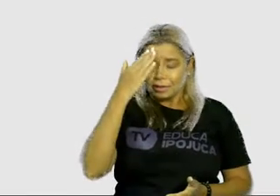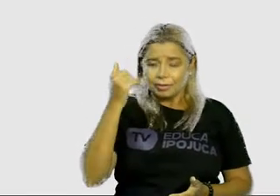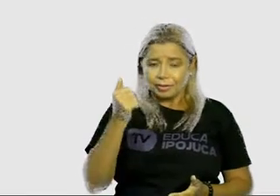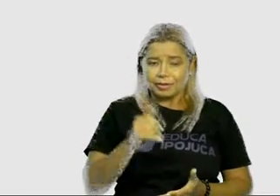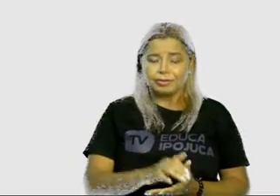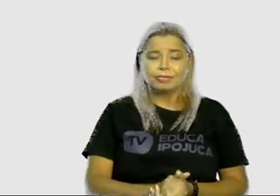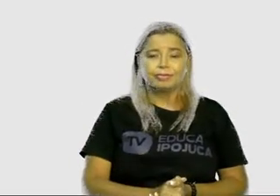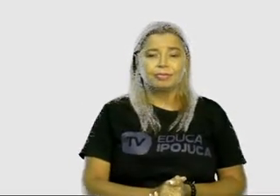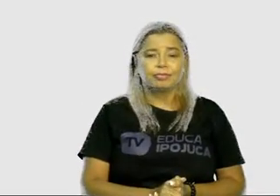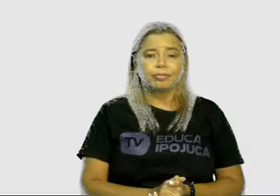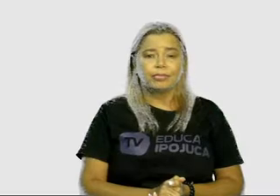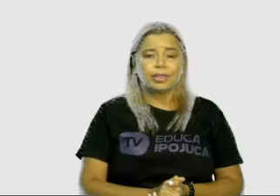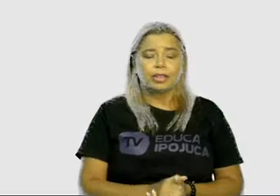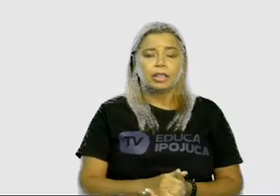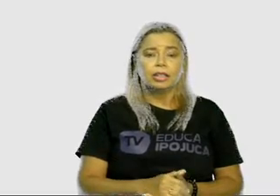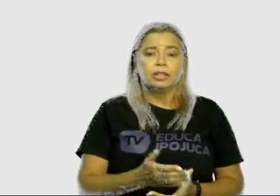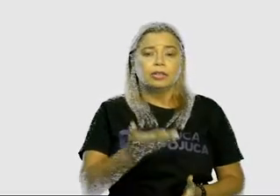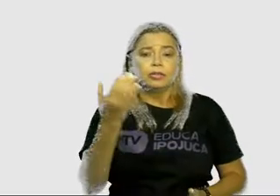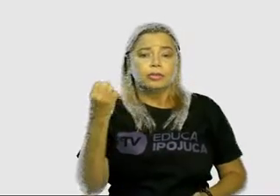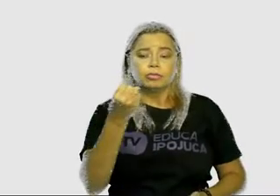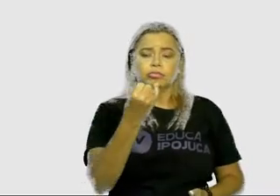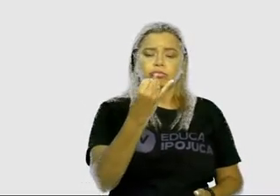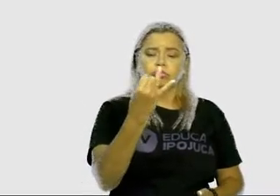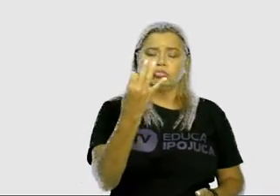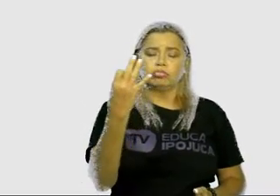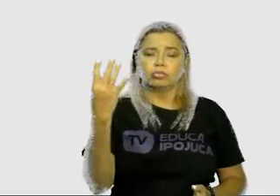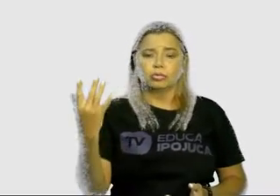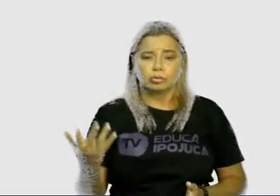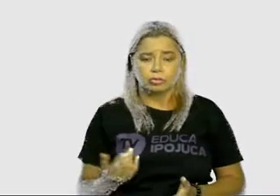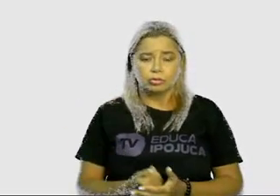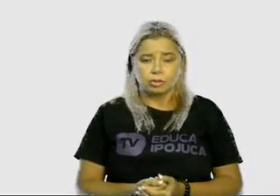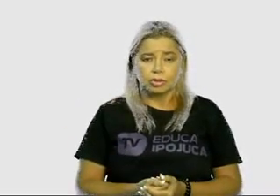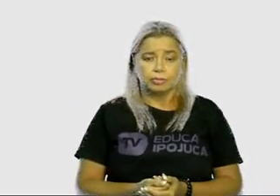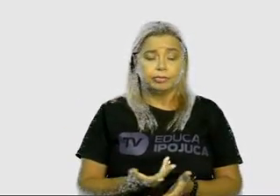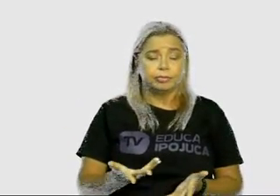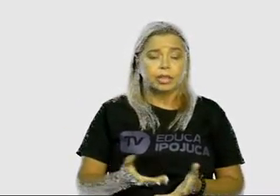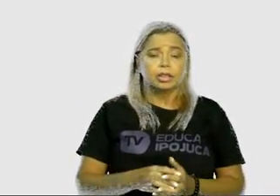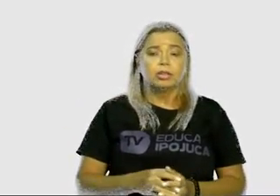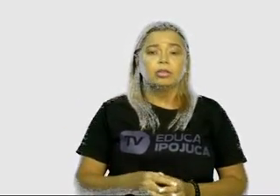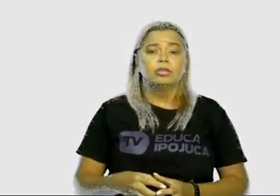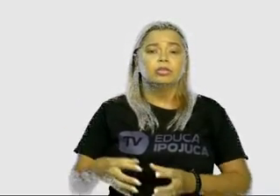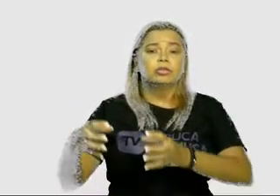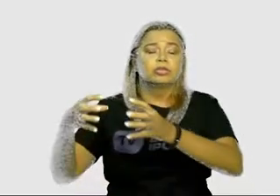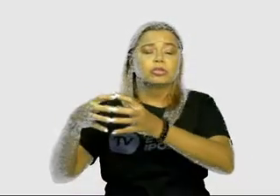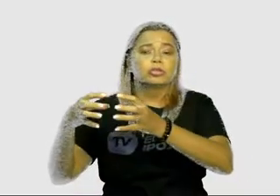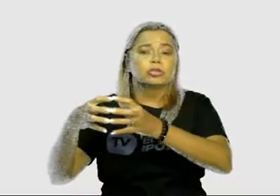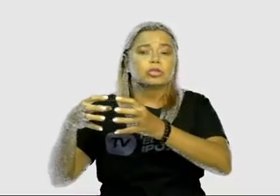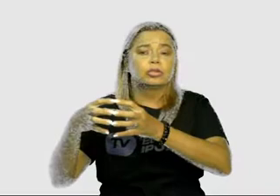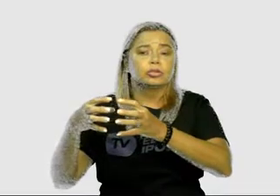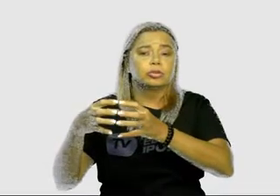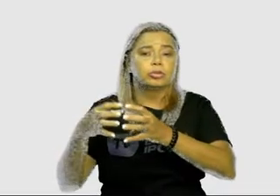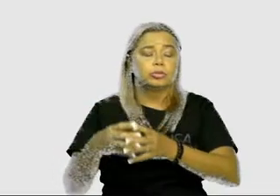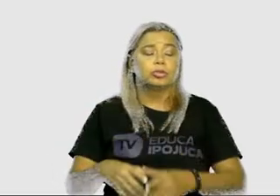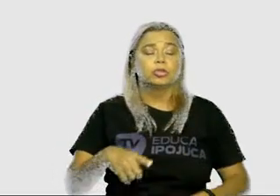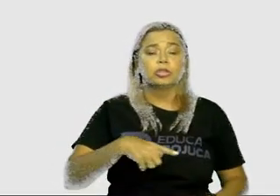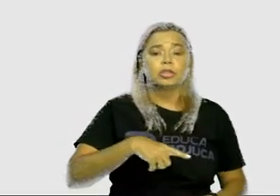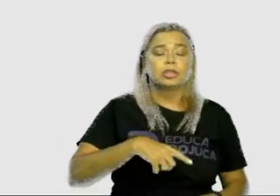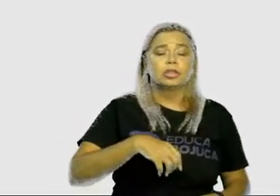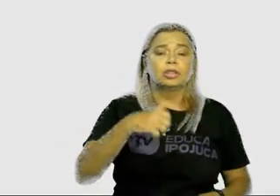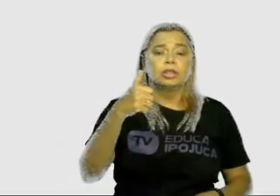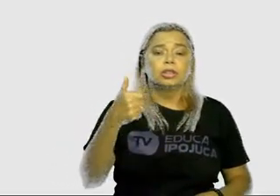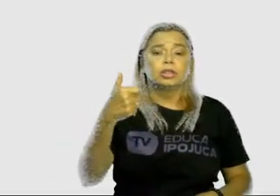Bem, vamos contar e conferir. Dentro daqueles grupos, a gente tem um número de 12